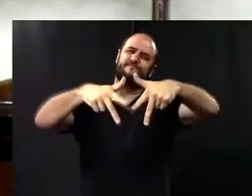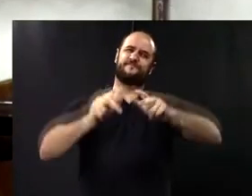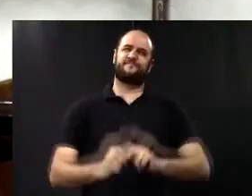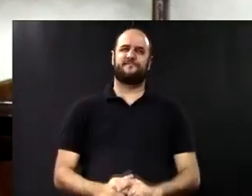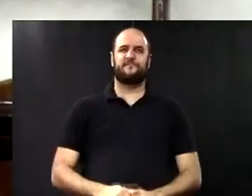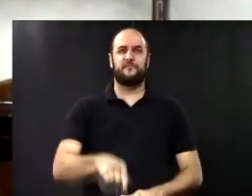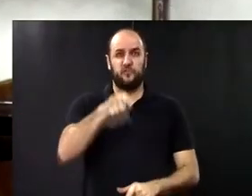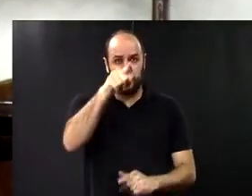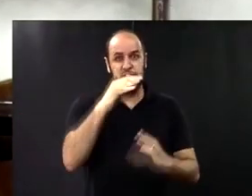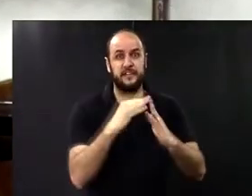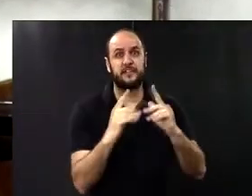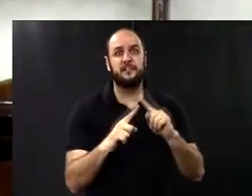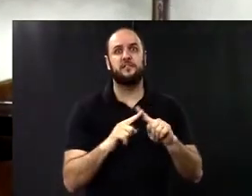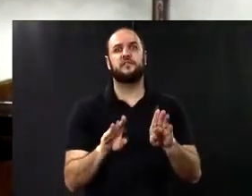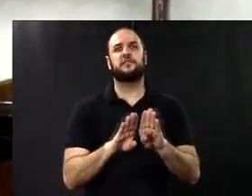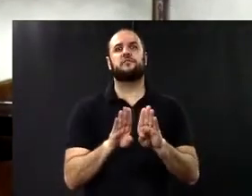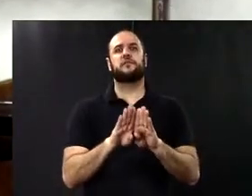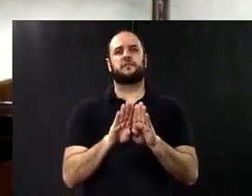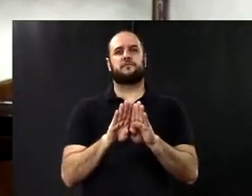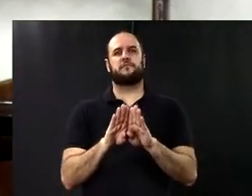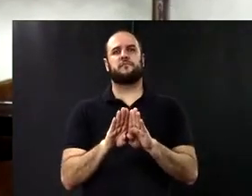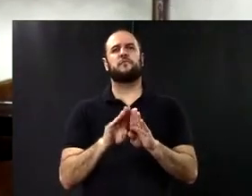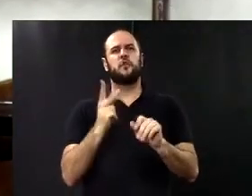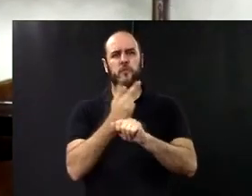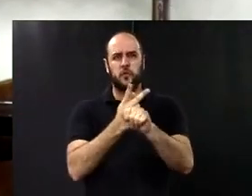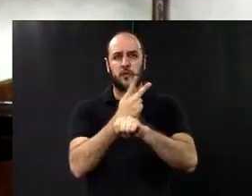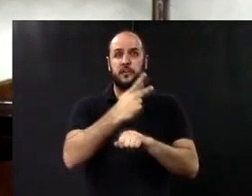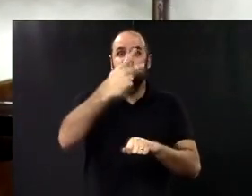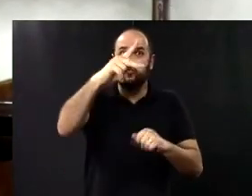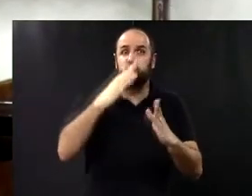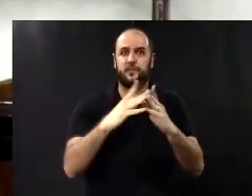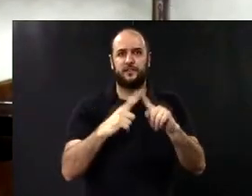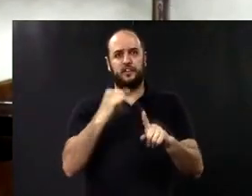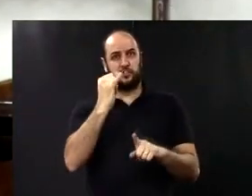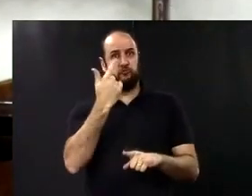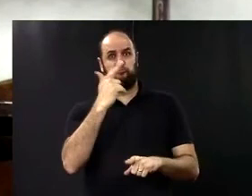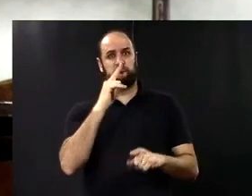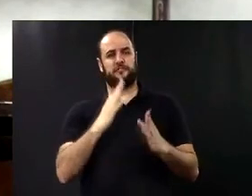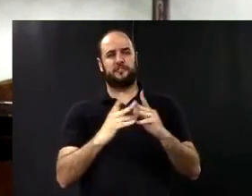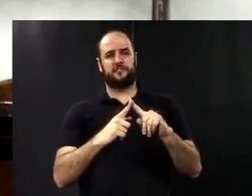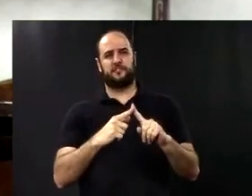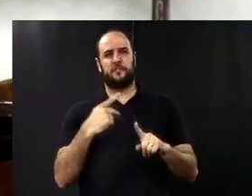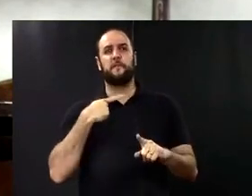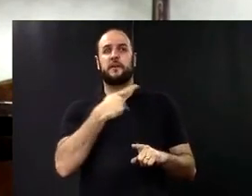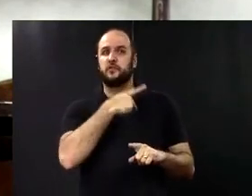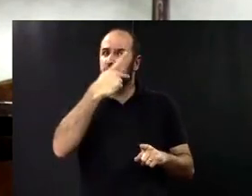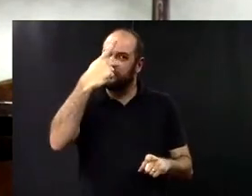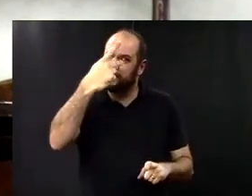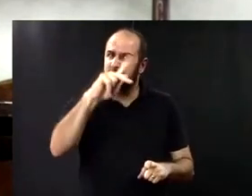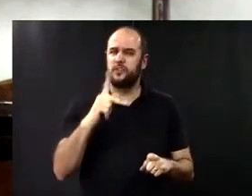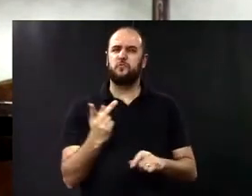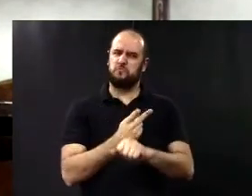igreja, procure a sua igreja, procure o seu pastor, procure